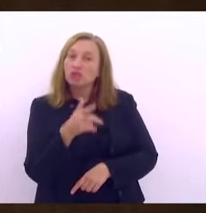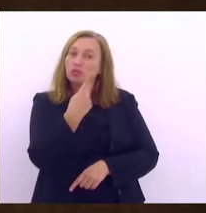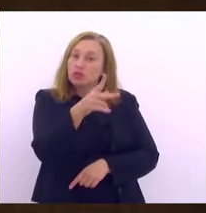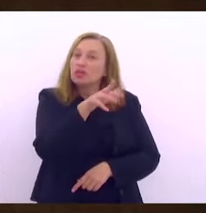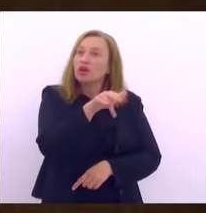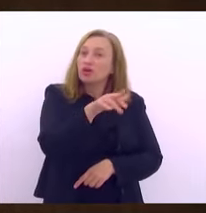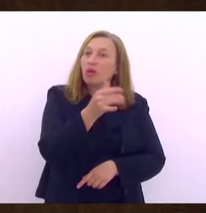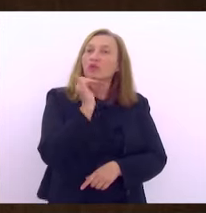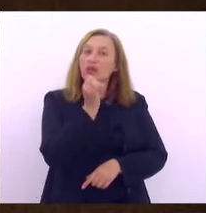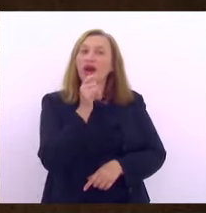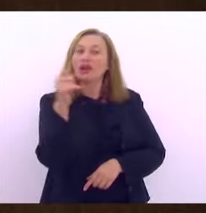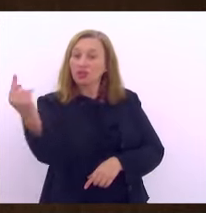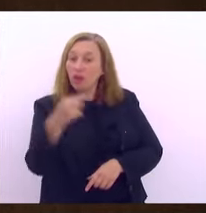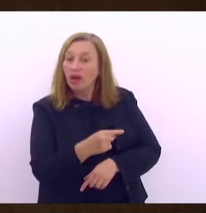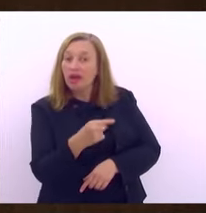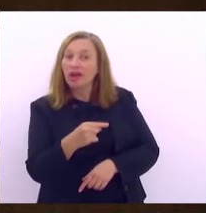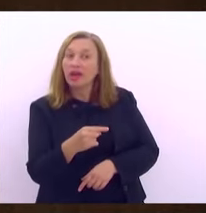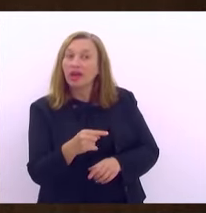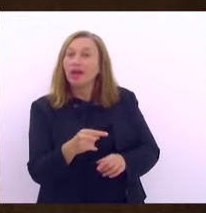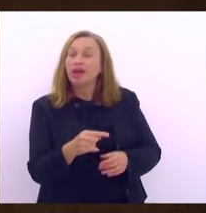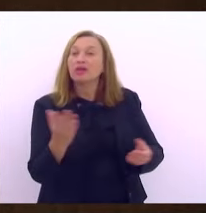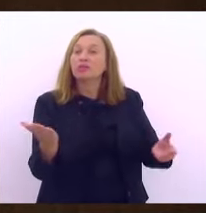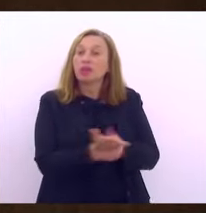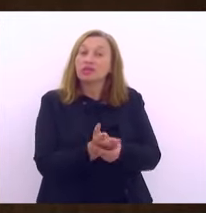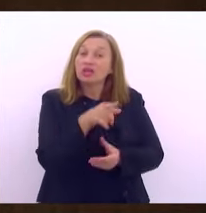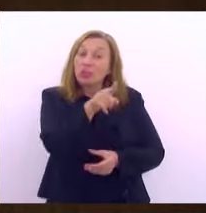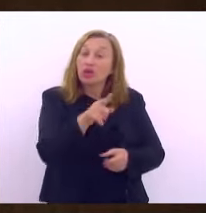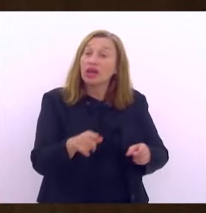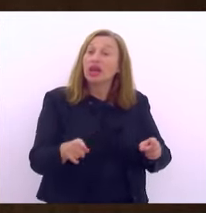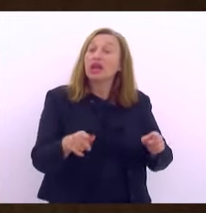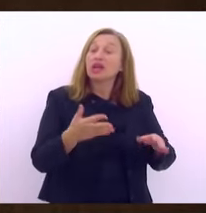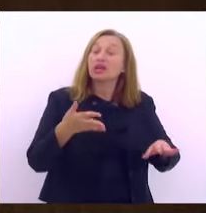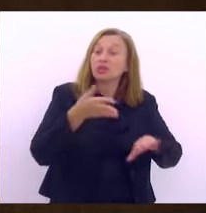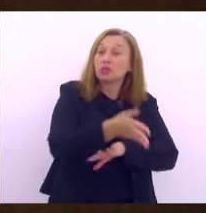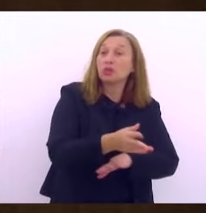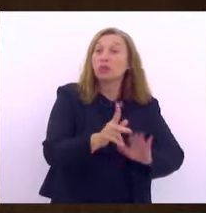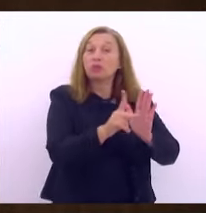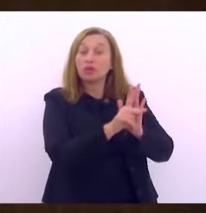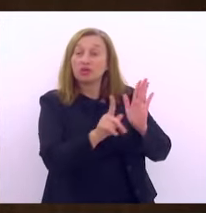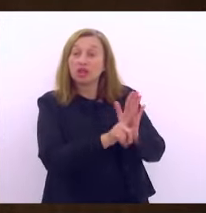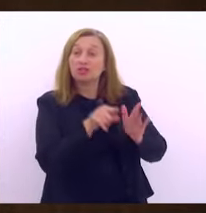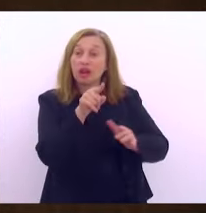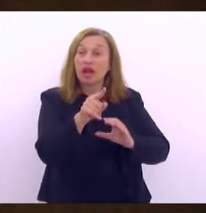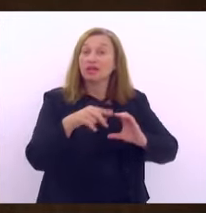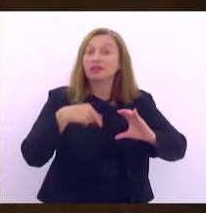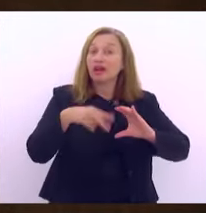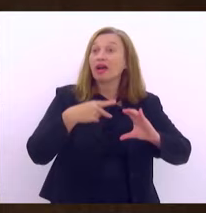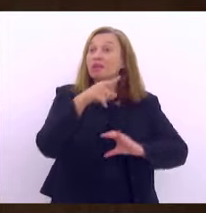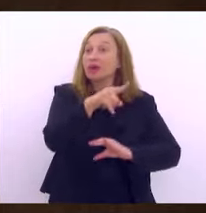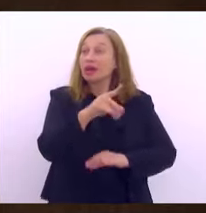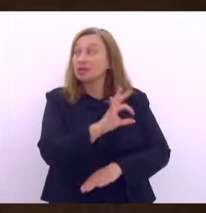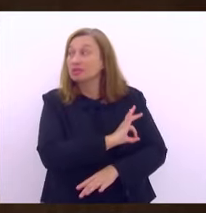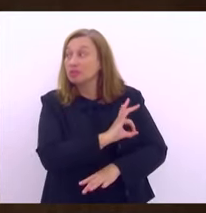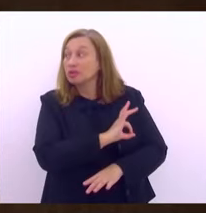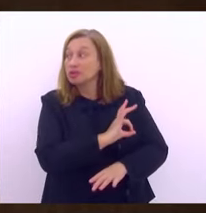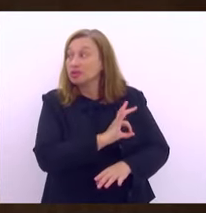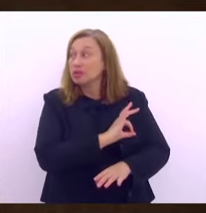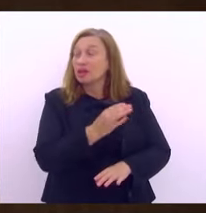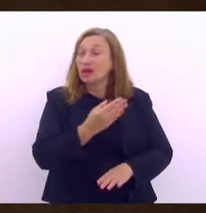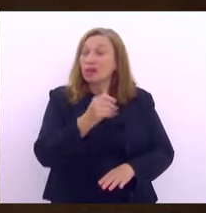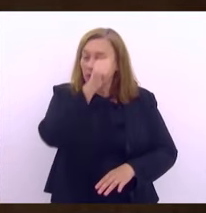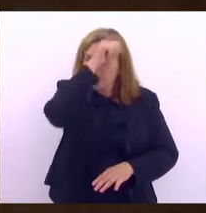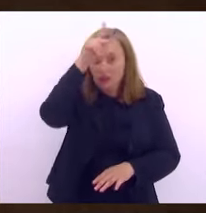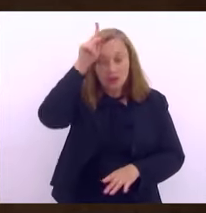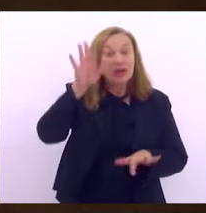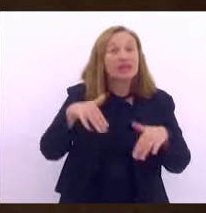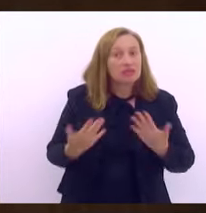seu relator aqui do processo, porque ele entrou com um projeto para botar câmera lá nos agentes lá da prefeitura. Então, a